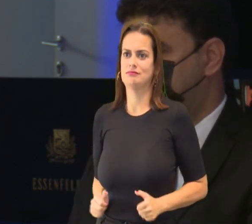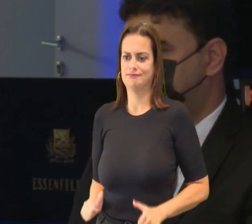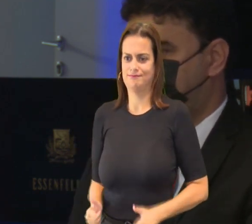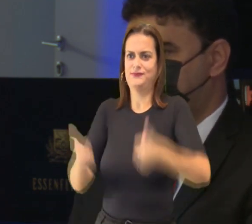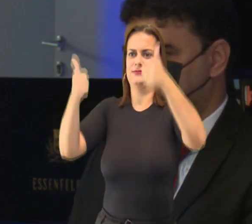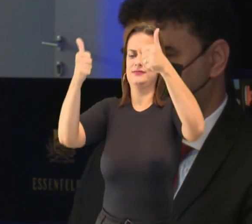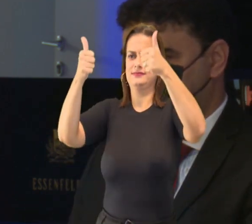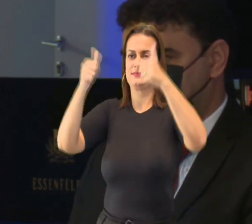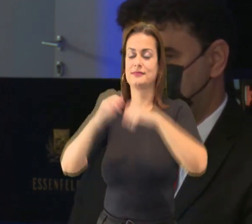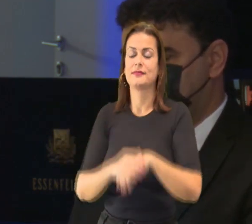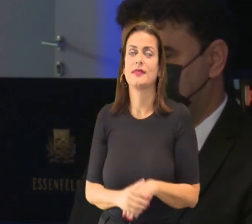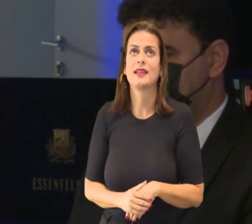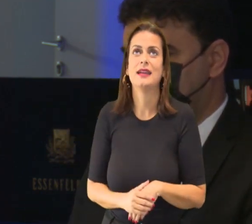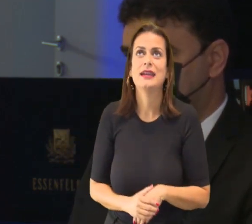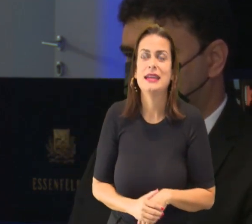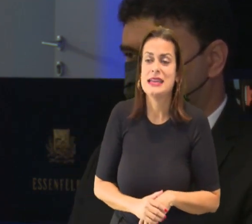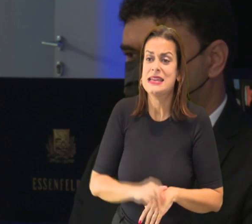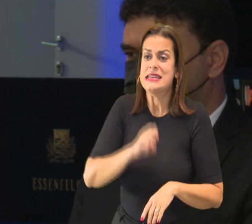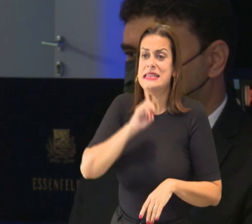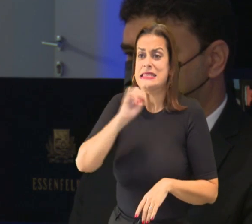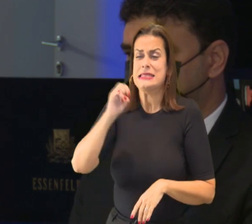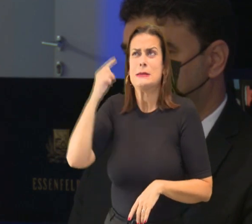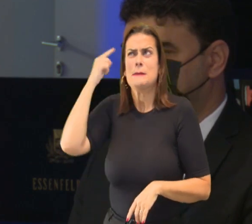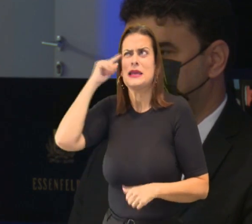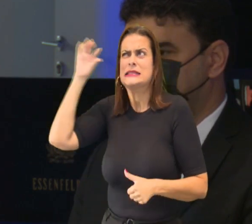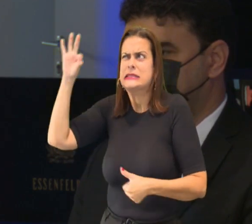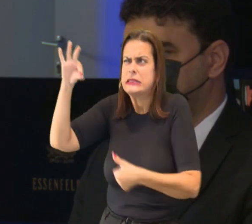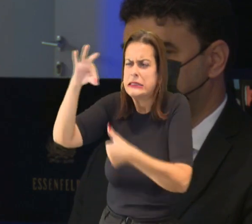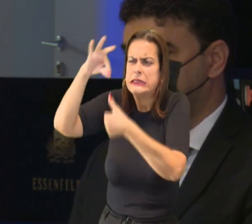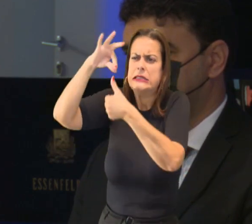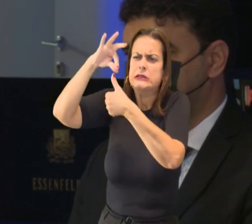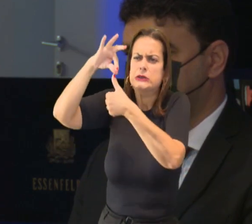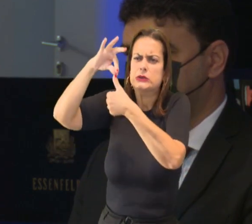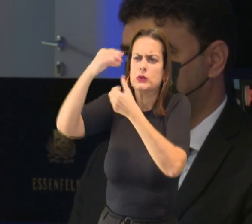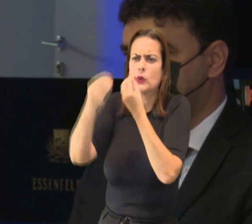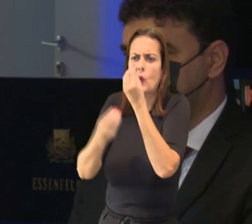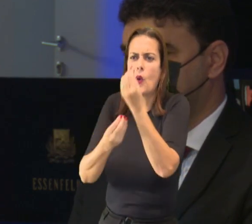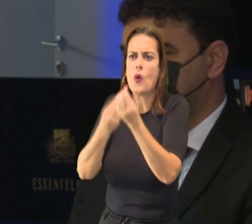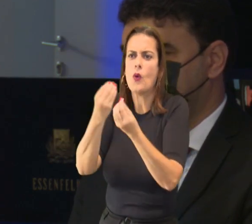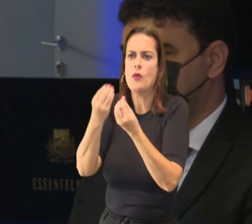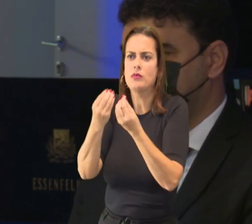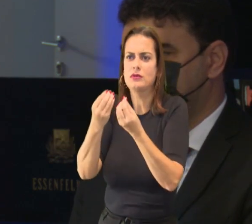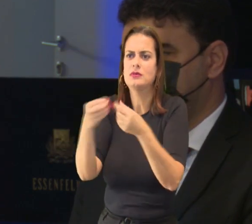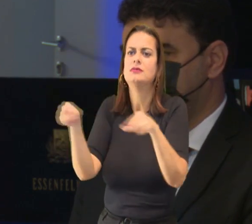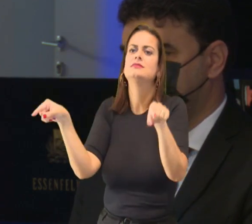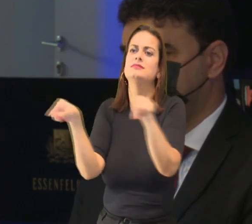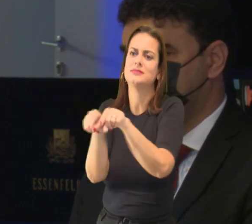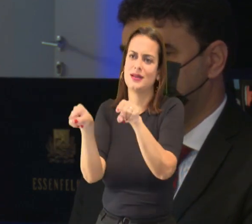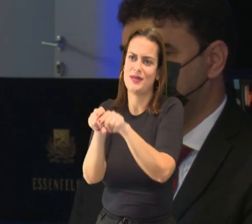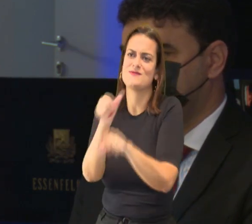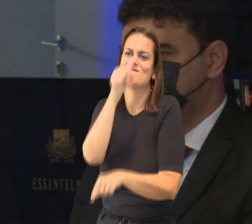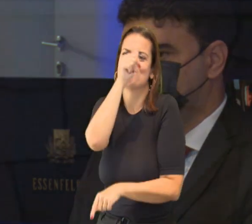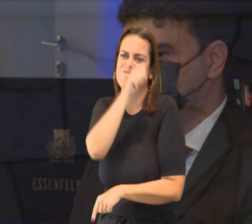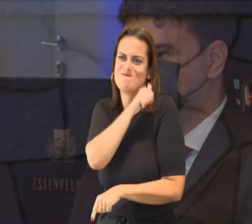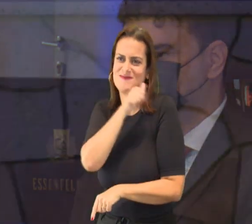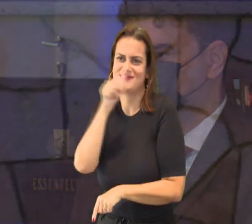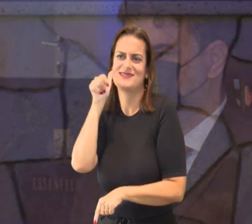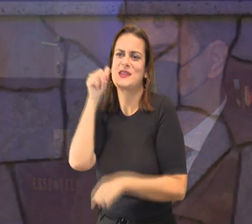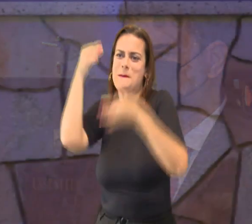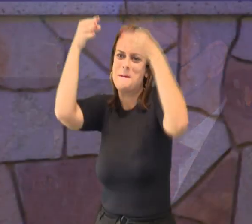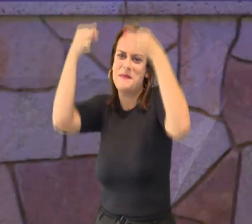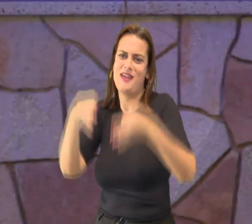E é interessante que quando pensamos a respeito de Cristo, Ele exatamente foi o sacrifício perfeito e sem